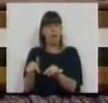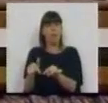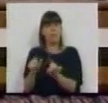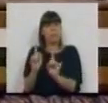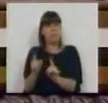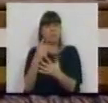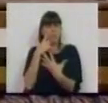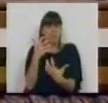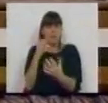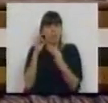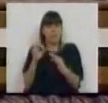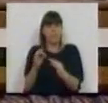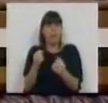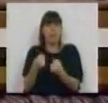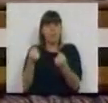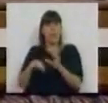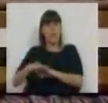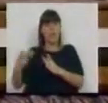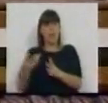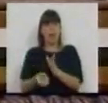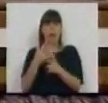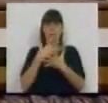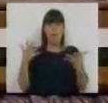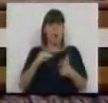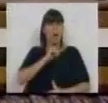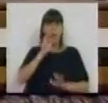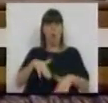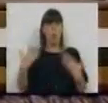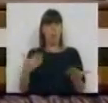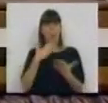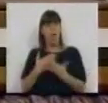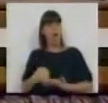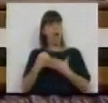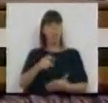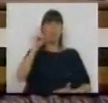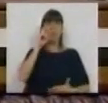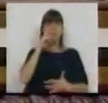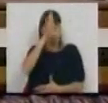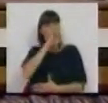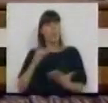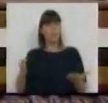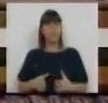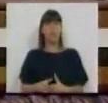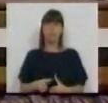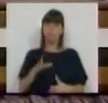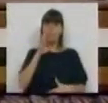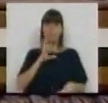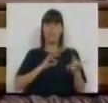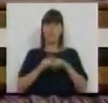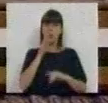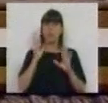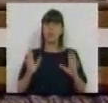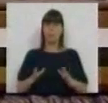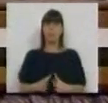que resulta patente a impotência da direita para formar uma maioria que dê suporte estável a um governo. Senhoras e